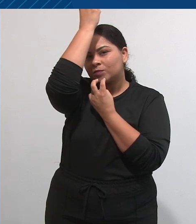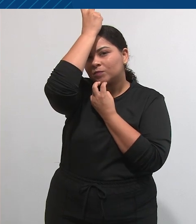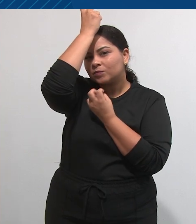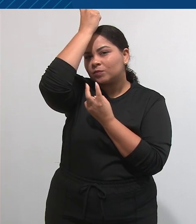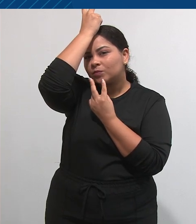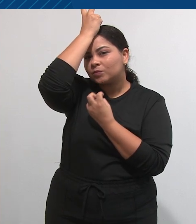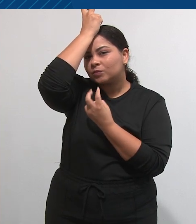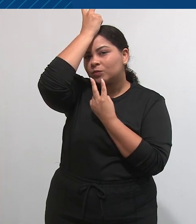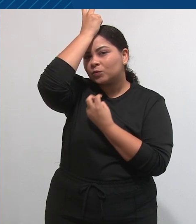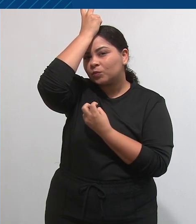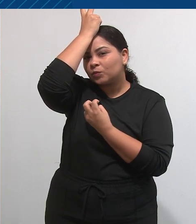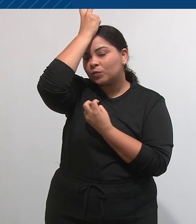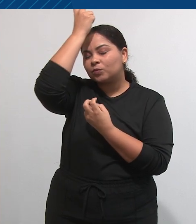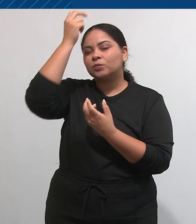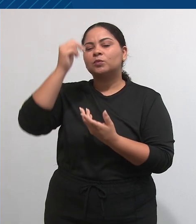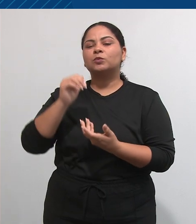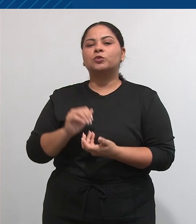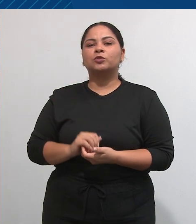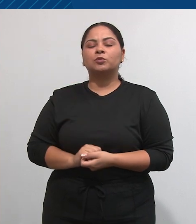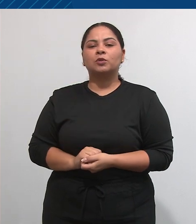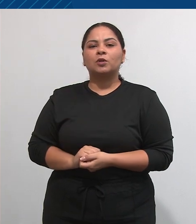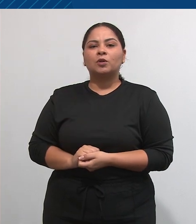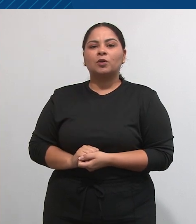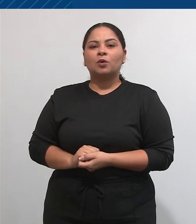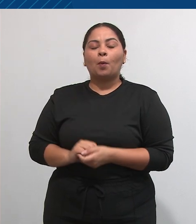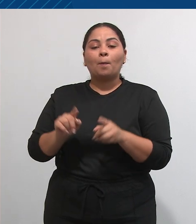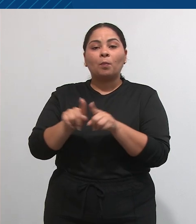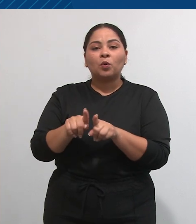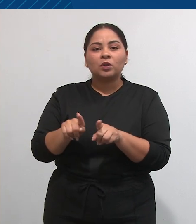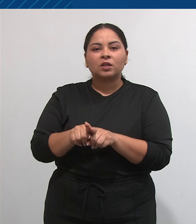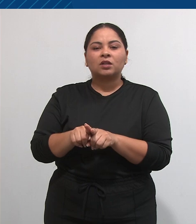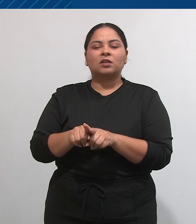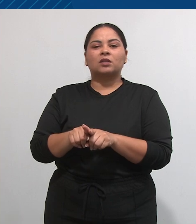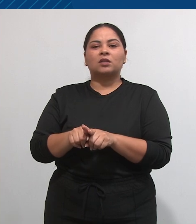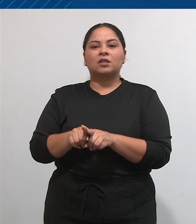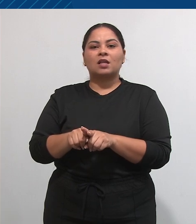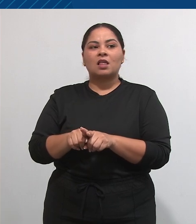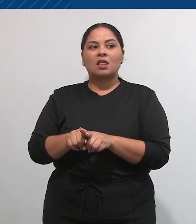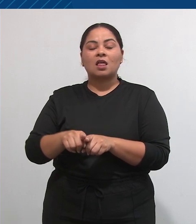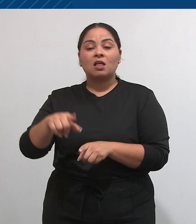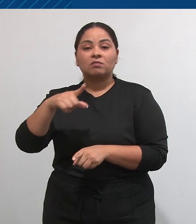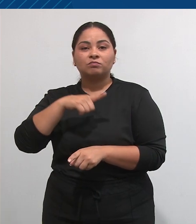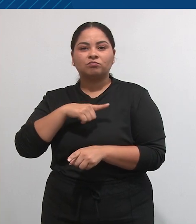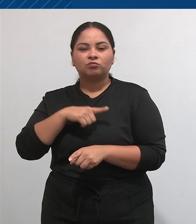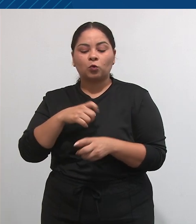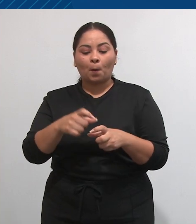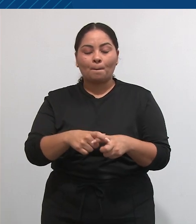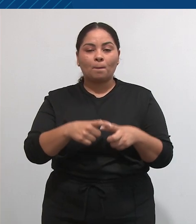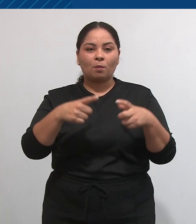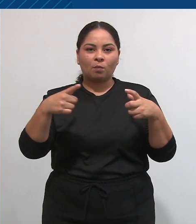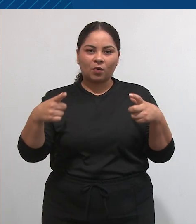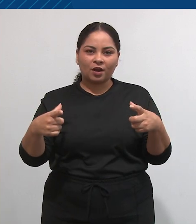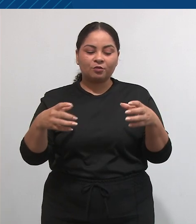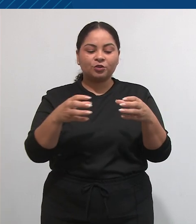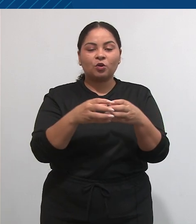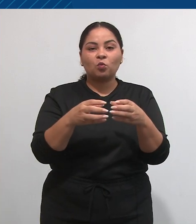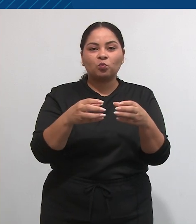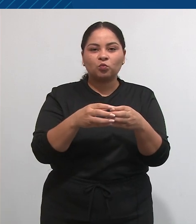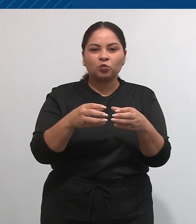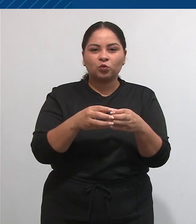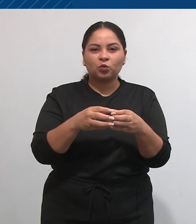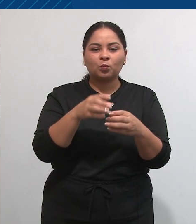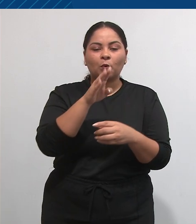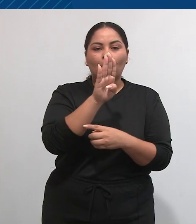Bode, a qual eu apresento como sendo Berbeidão Tal, que é bairro dos Barbadianos, a tradução em